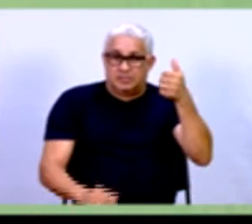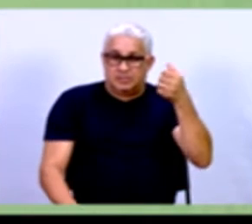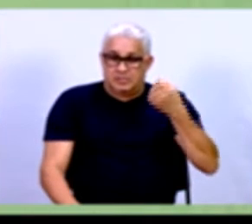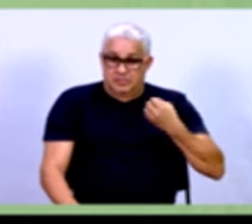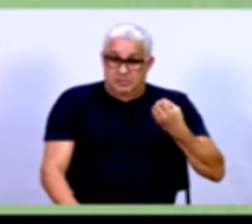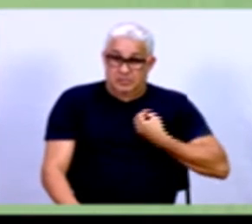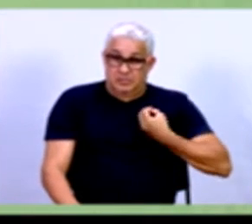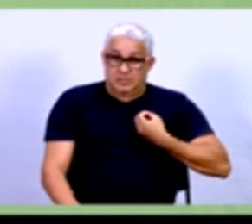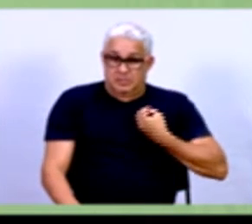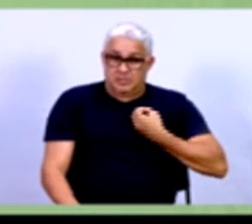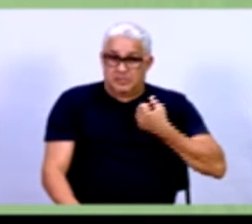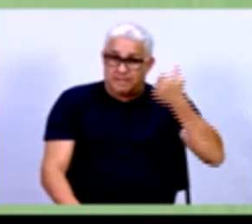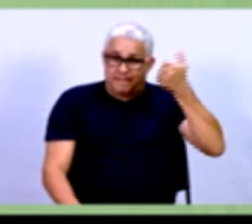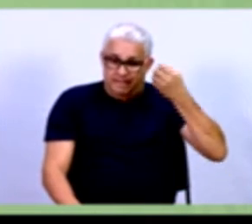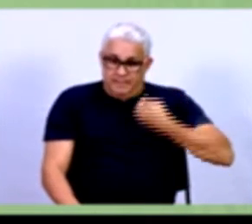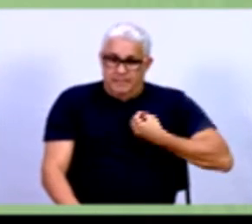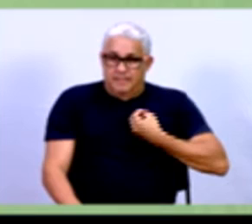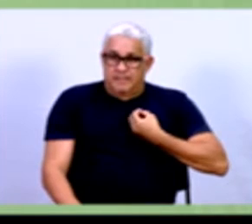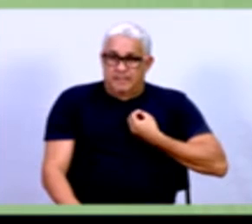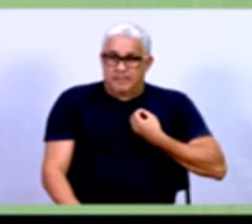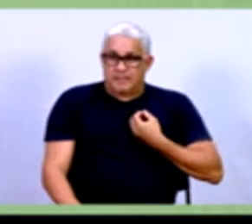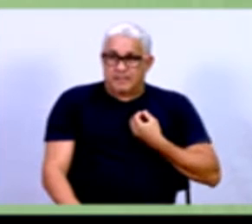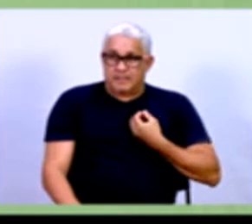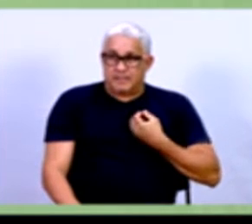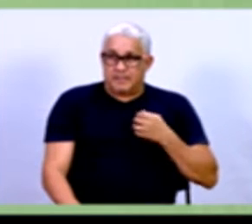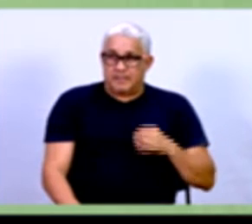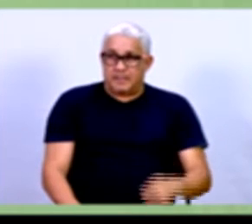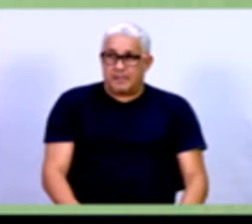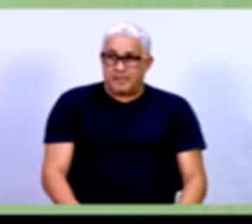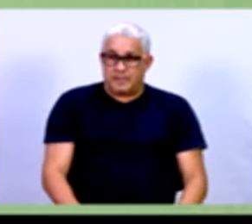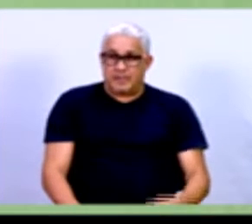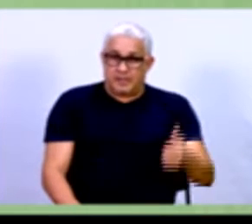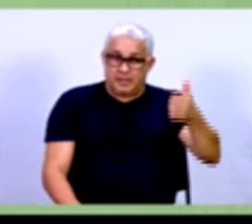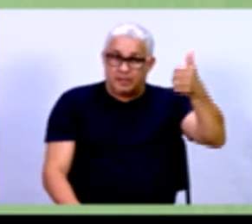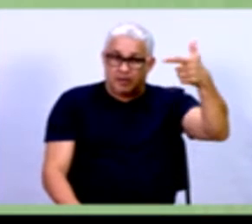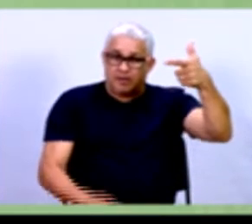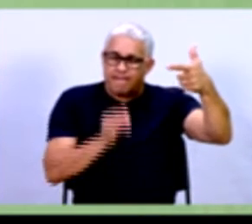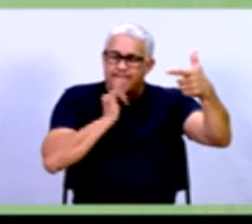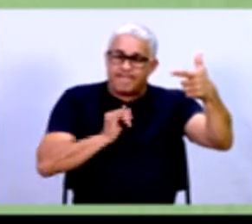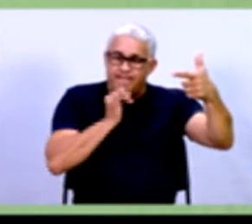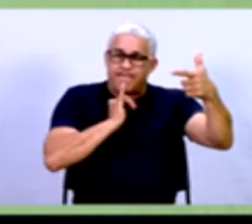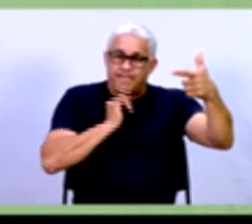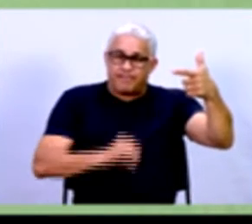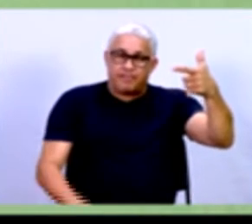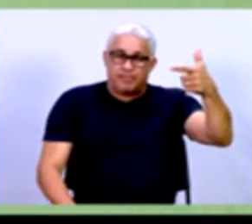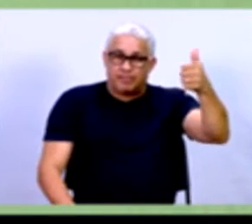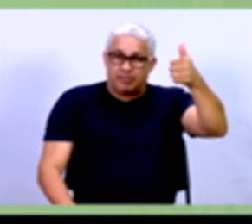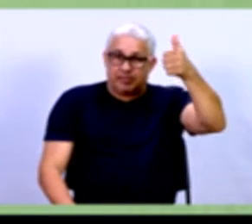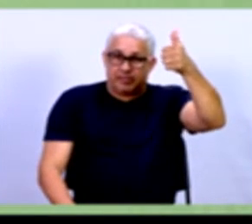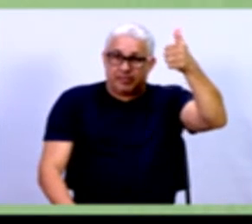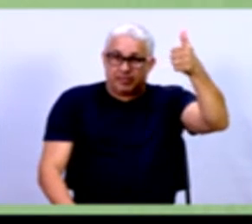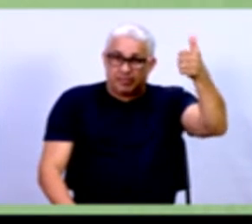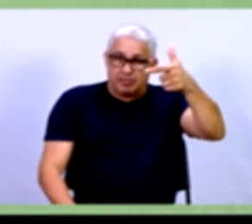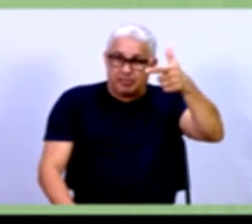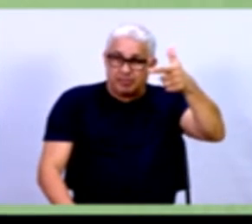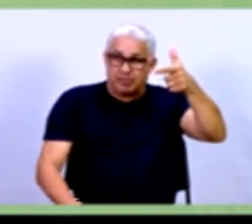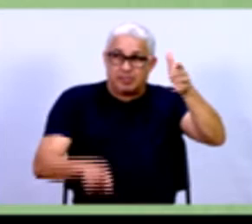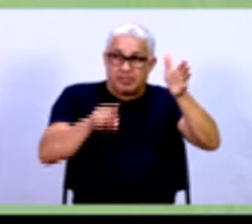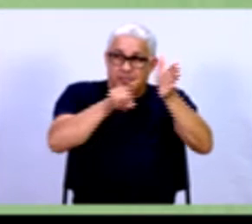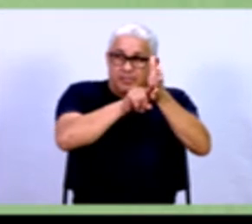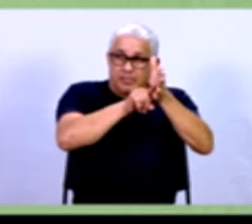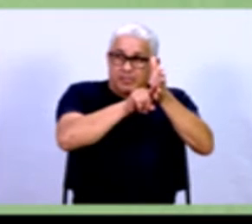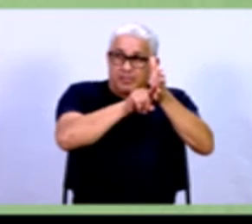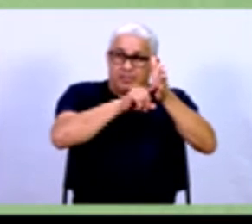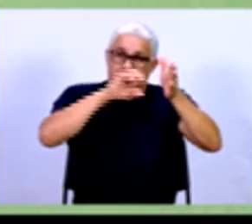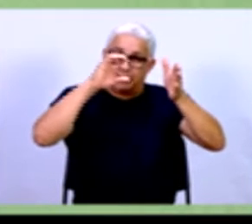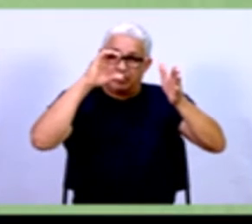menor número aqui da nossa amostra, tá? Que no caso é o 12, e faz menos C, que é o